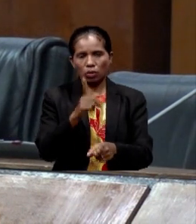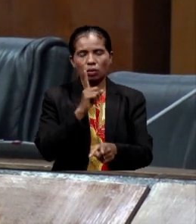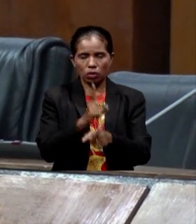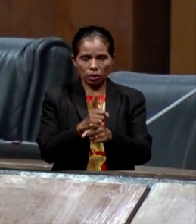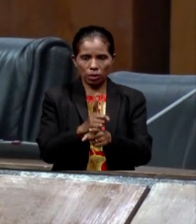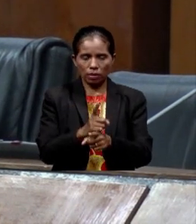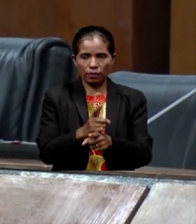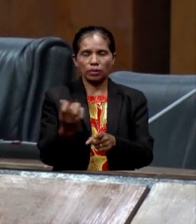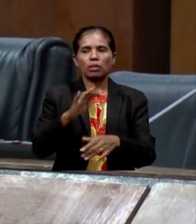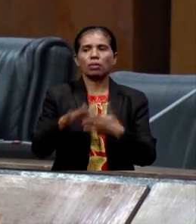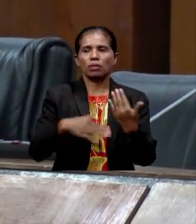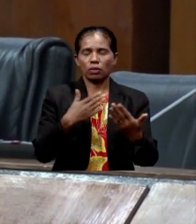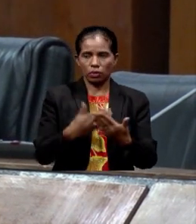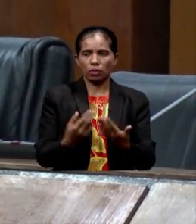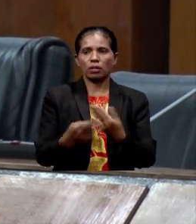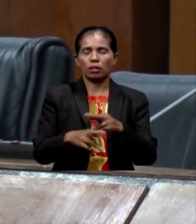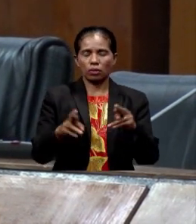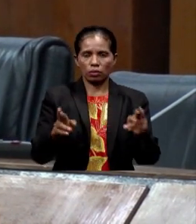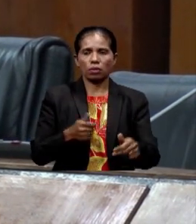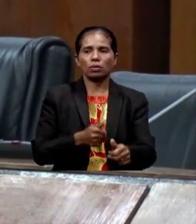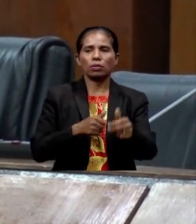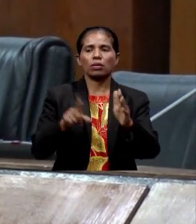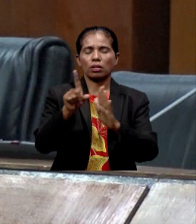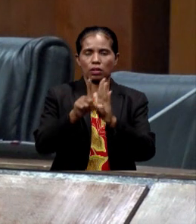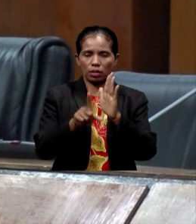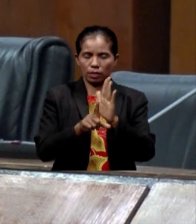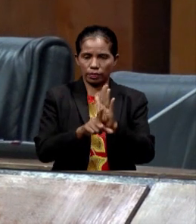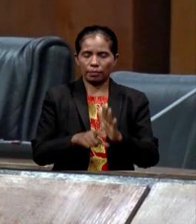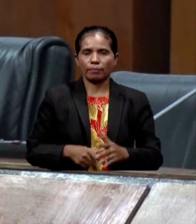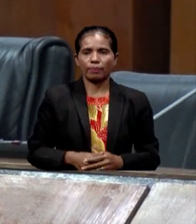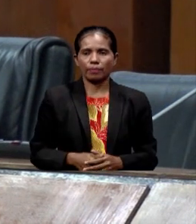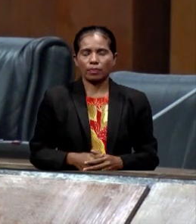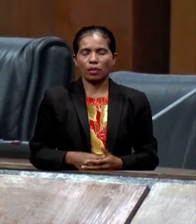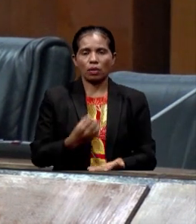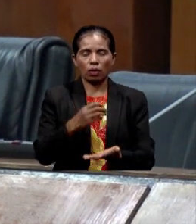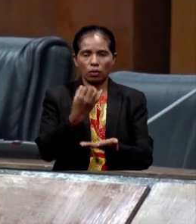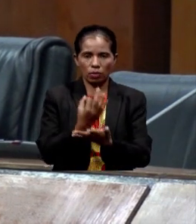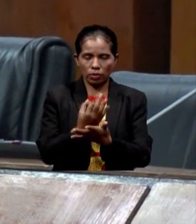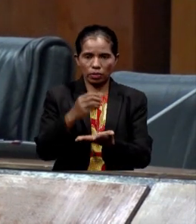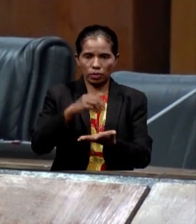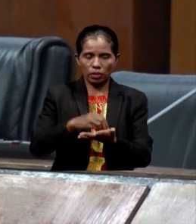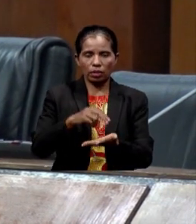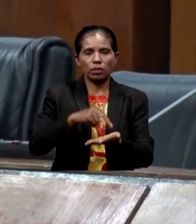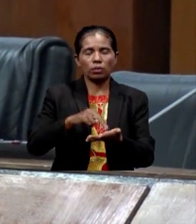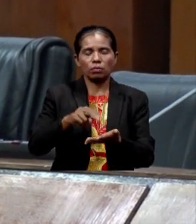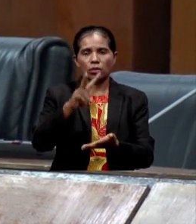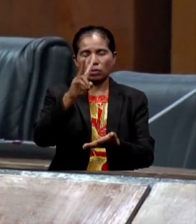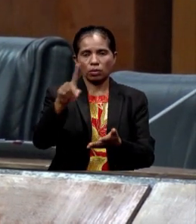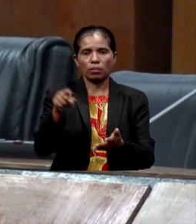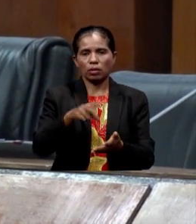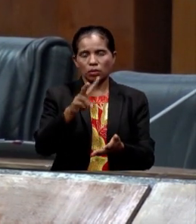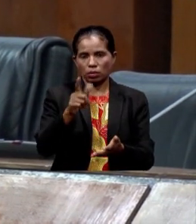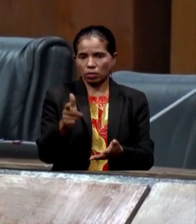e sernia rotu resolve, tuir dalan nebe ma kiha. Fundo ne cria liu si decreto le numero 2 barra ring 2 rua